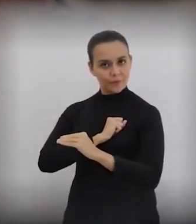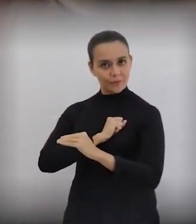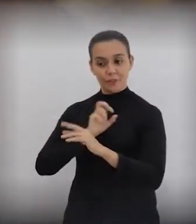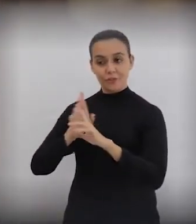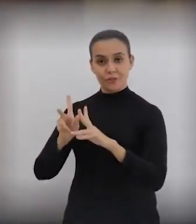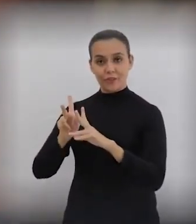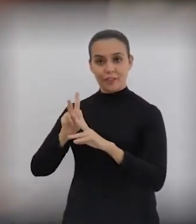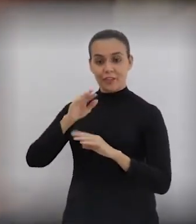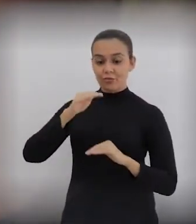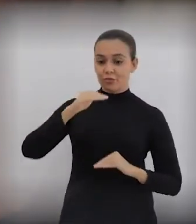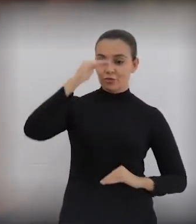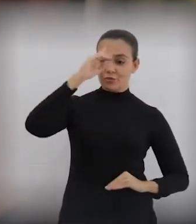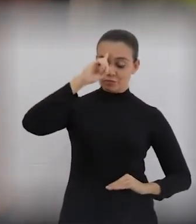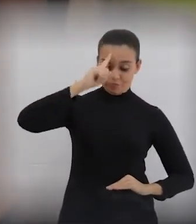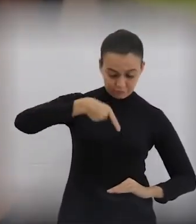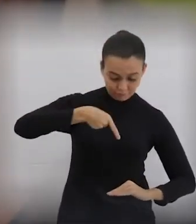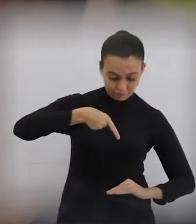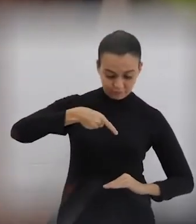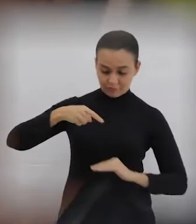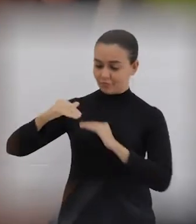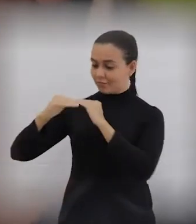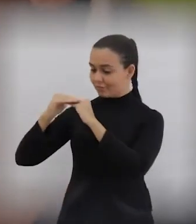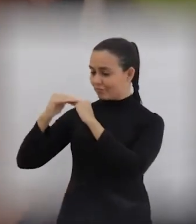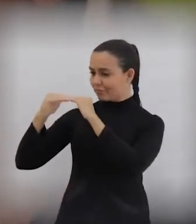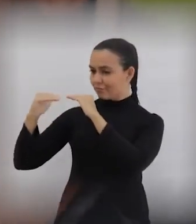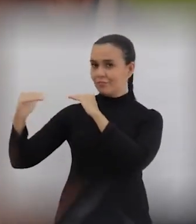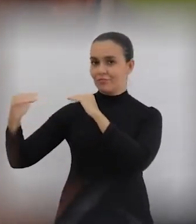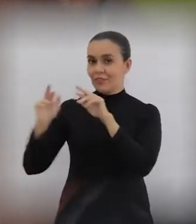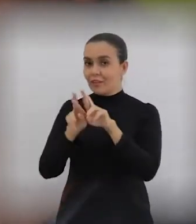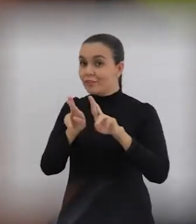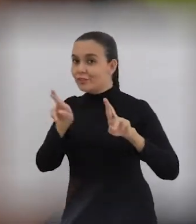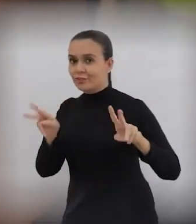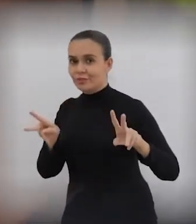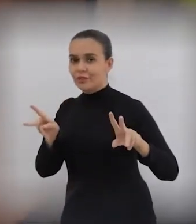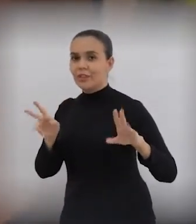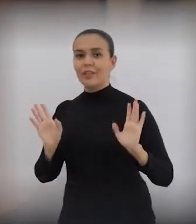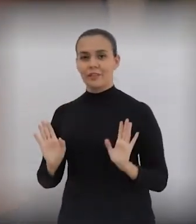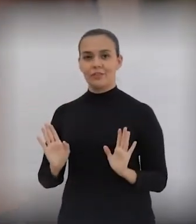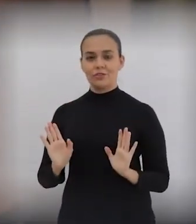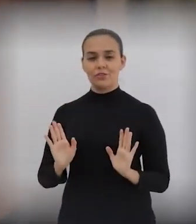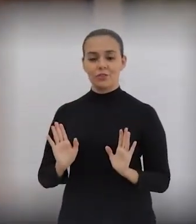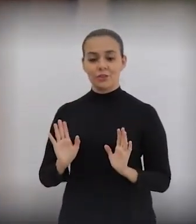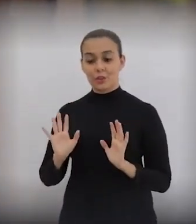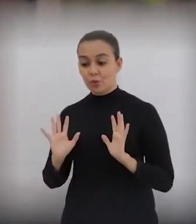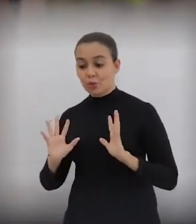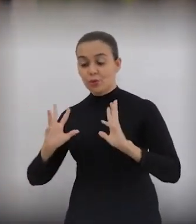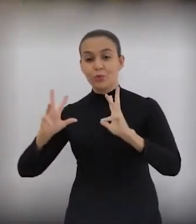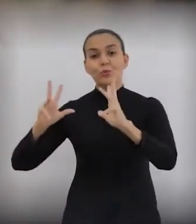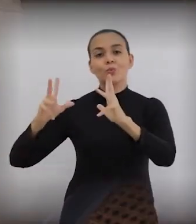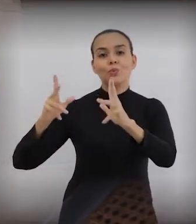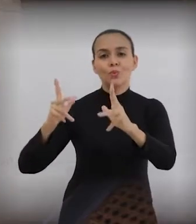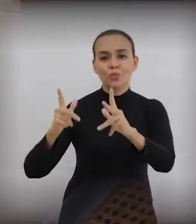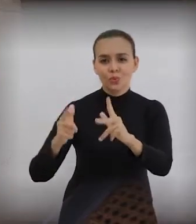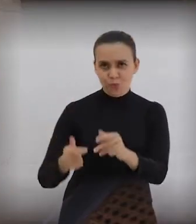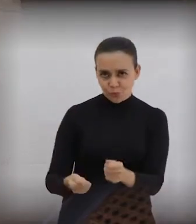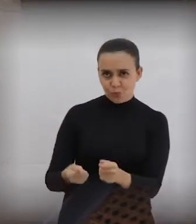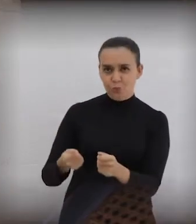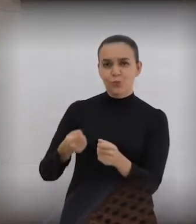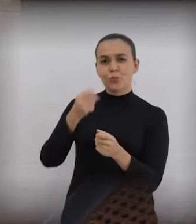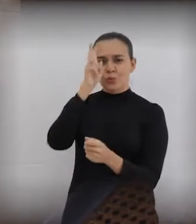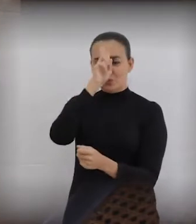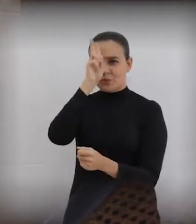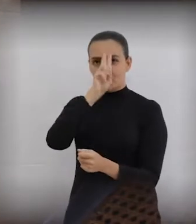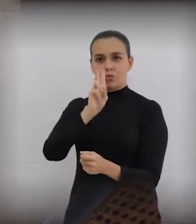mais horizontal do que a questão vertical da autoridade. Então, eu acho que tudo isso contribui para que a gente, de alguma